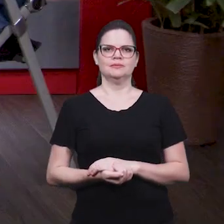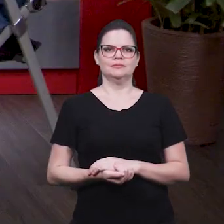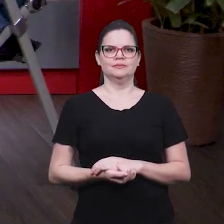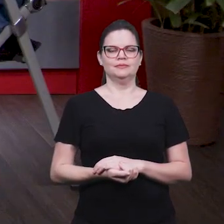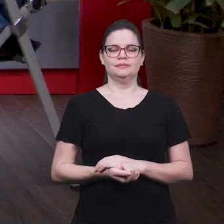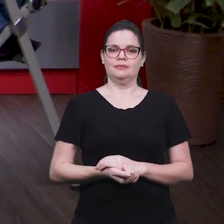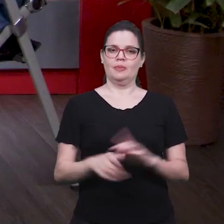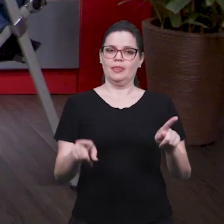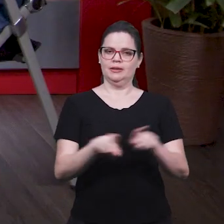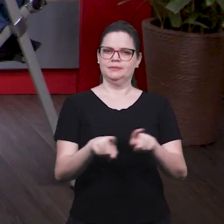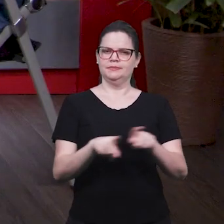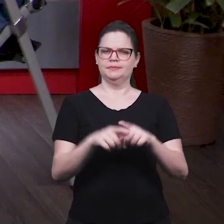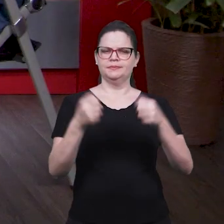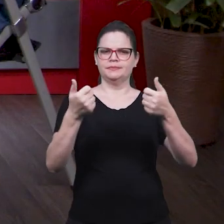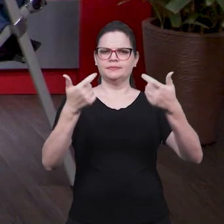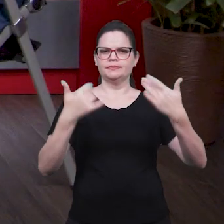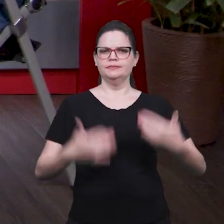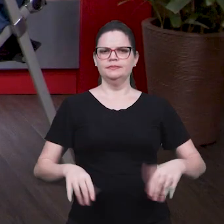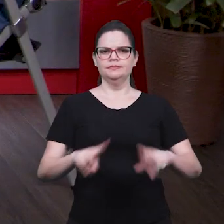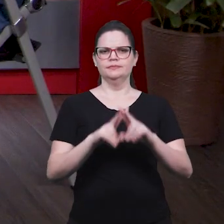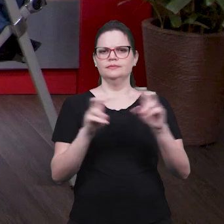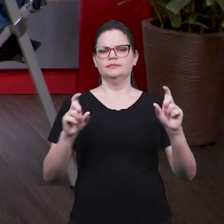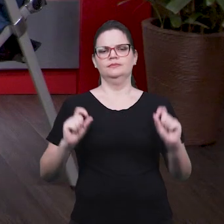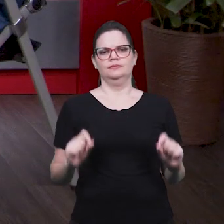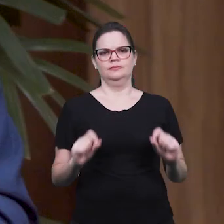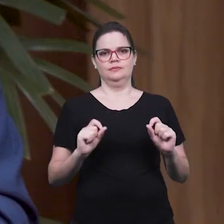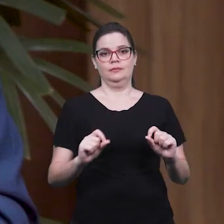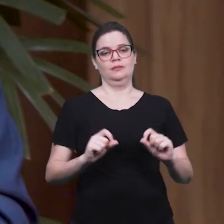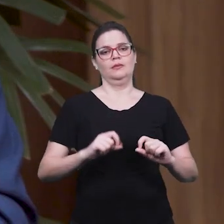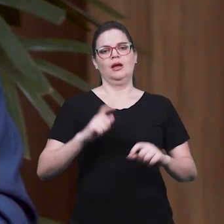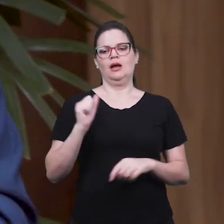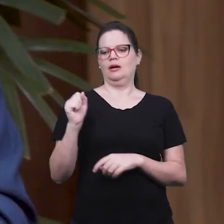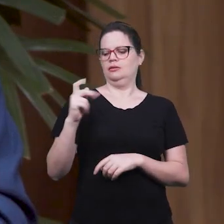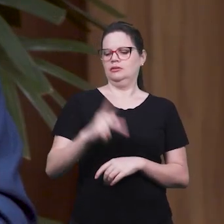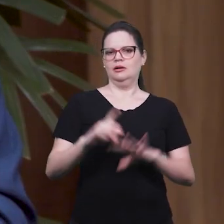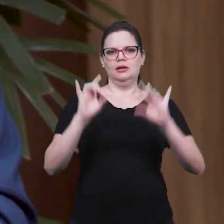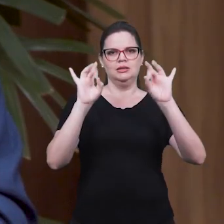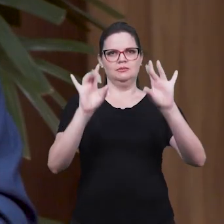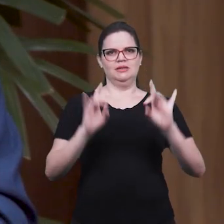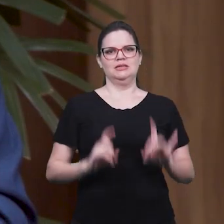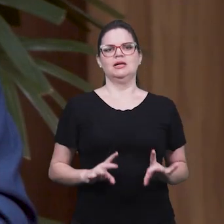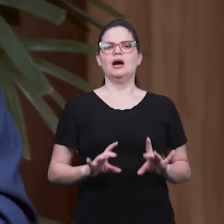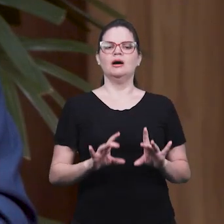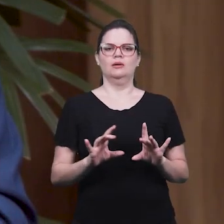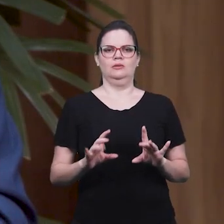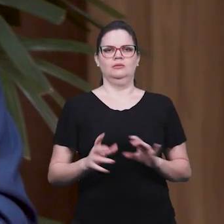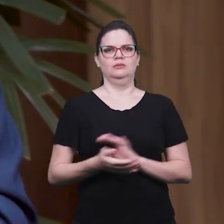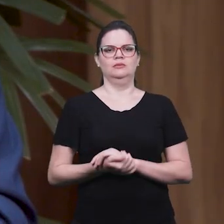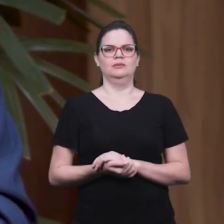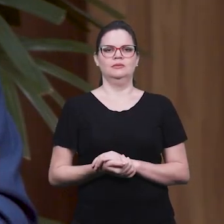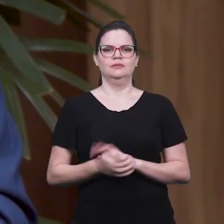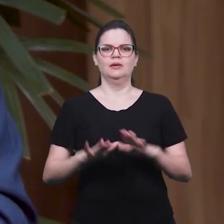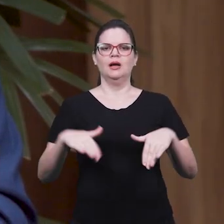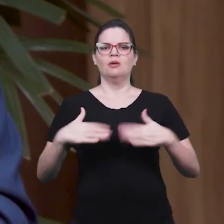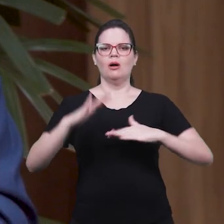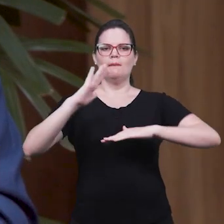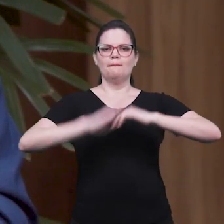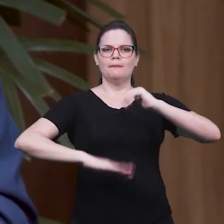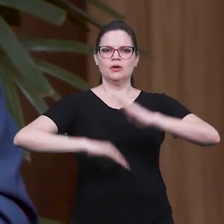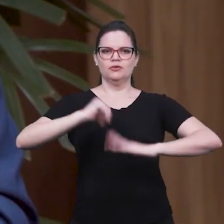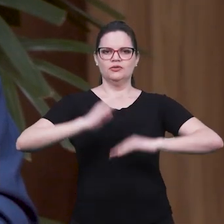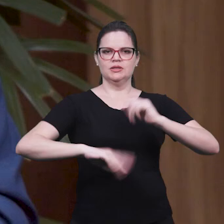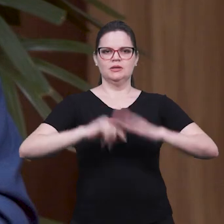Ah, perfeito. E fala um pouco também, para nós, doutora Juliana, acerca da aposentadoria especial no regime de previdência. Quais